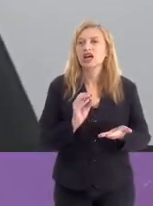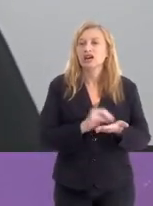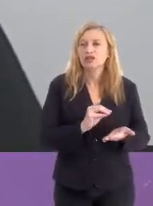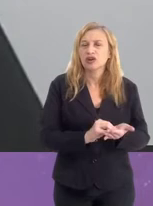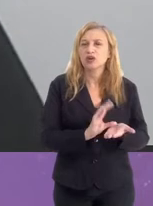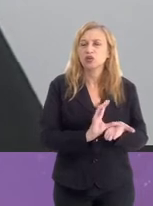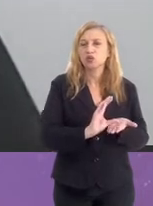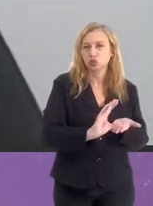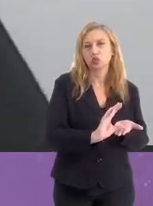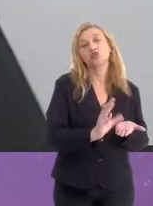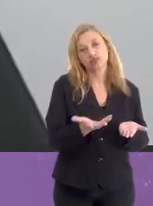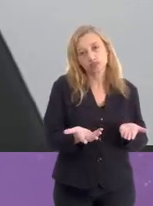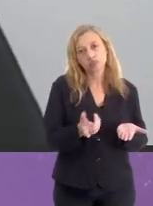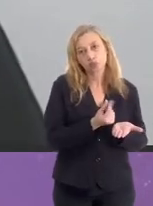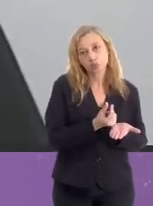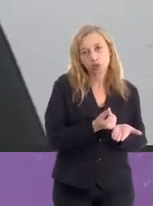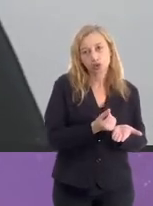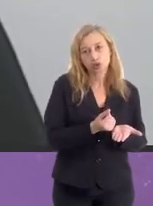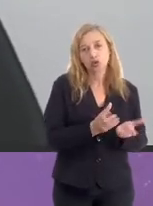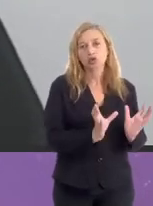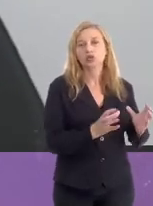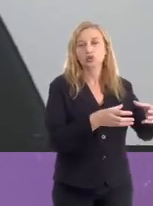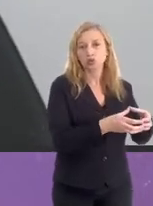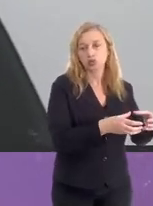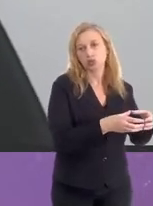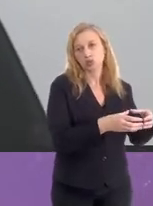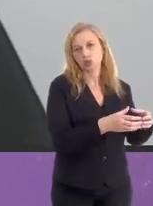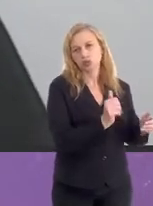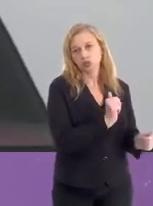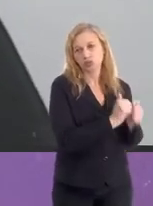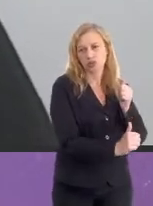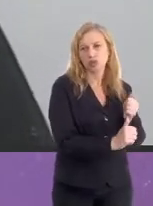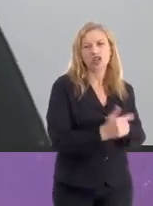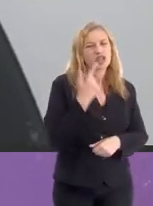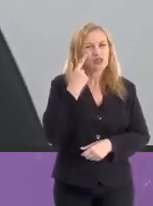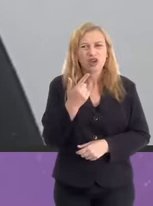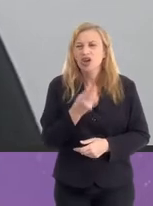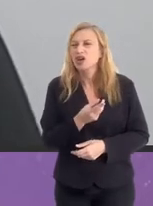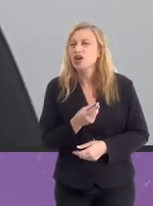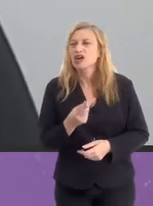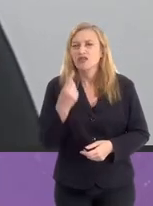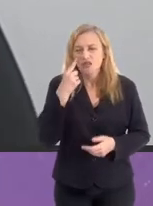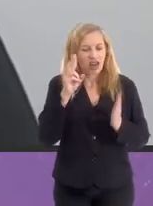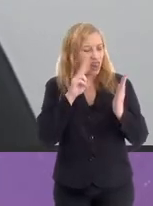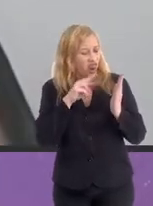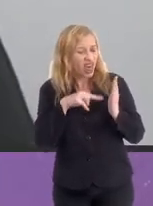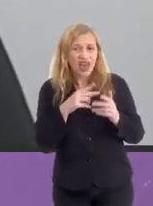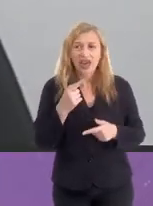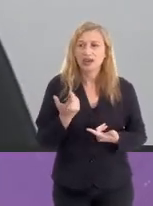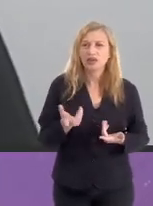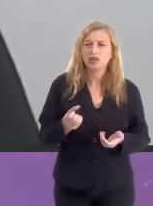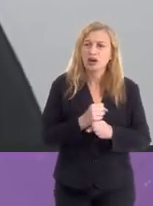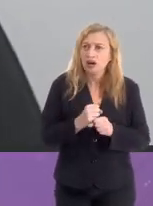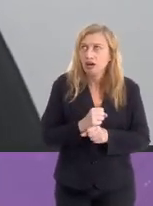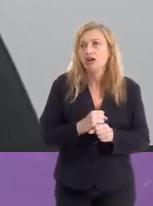com a falta de recursos diria assim que nascer dos clubes né quantas e quantas vezes a gente vê ouve